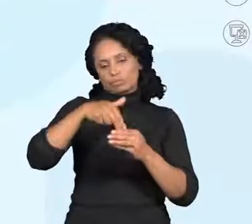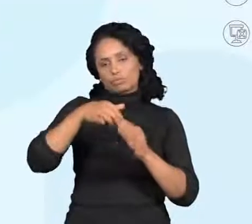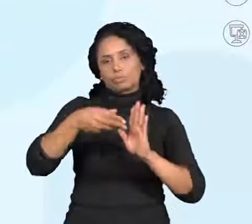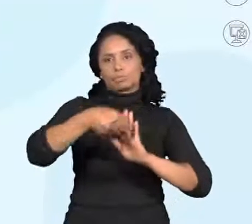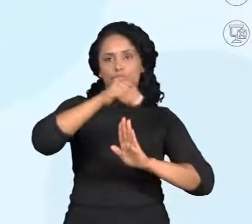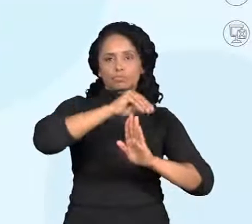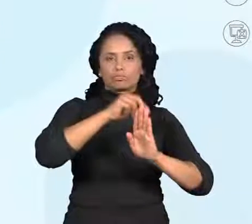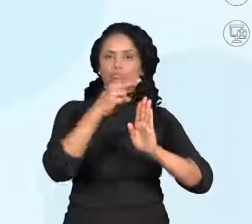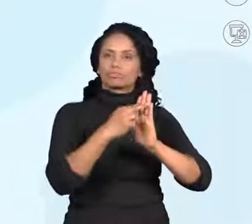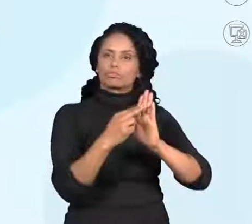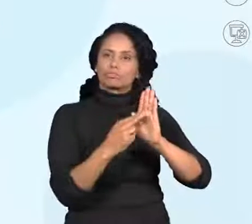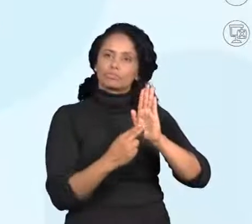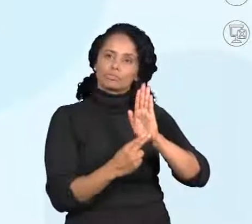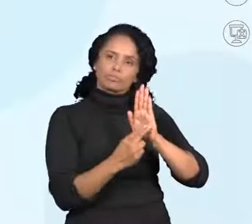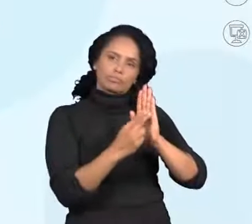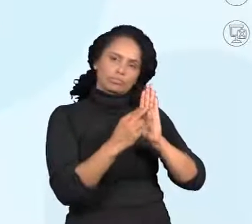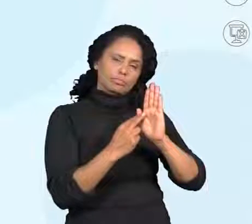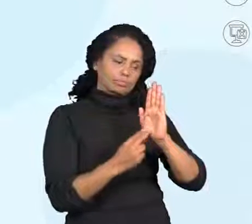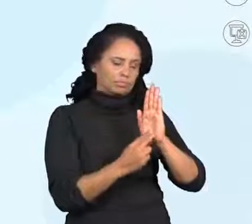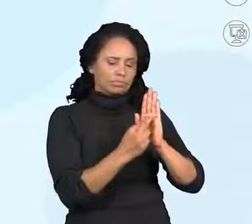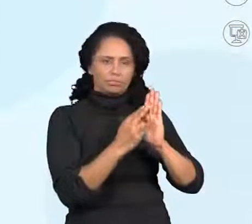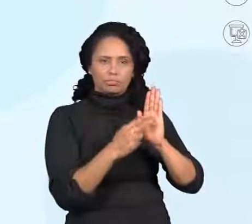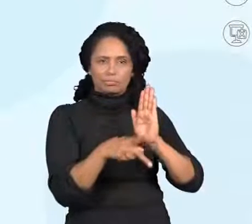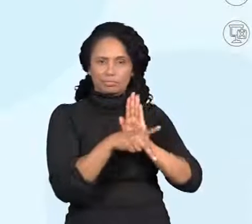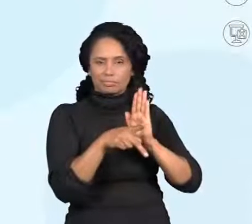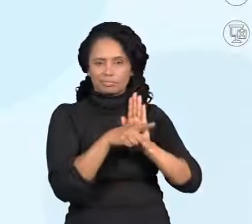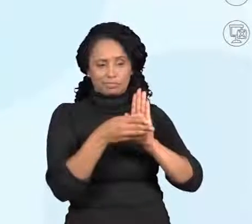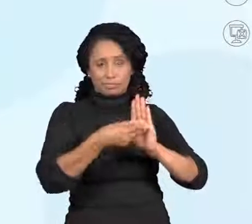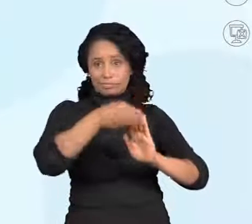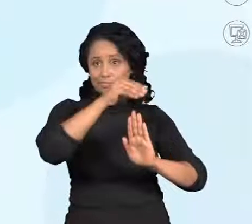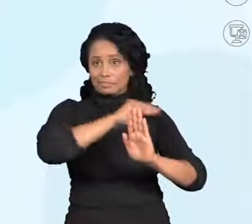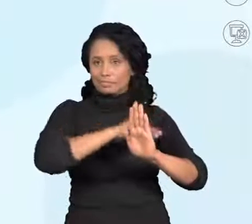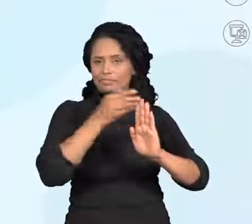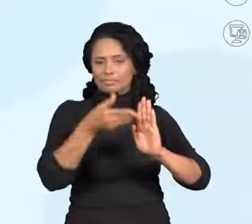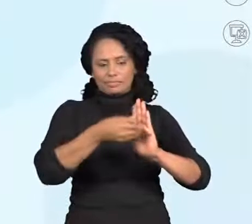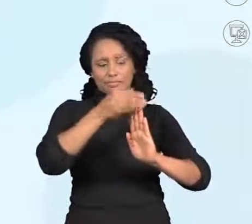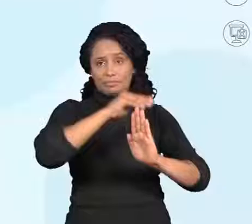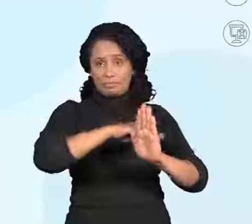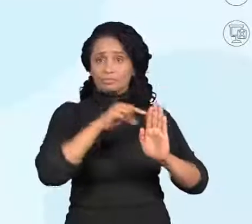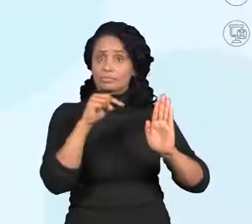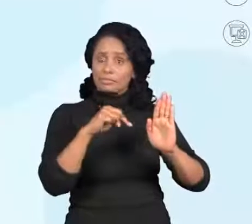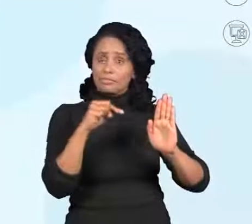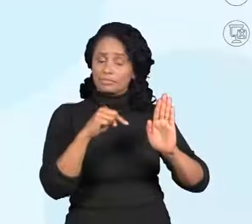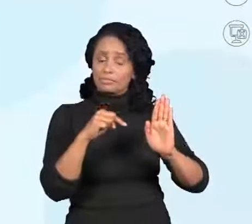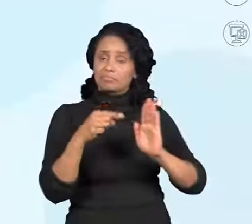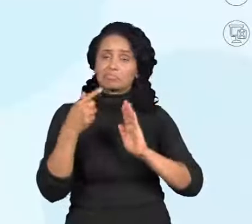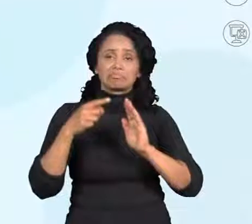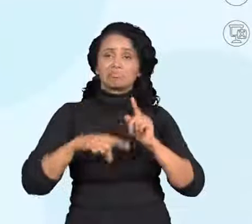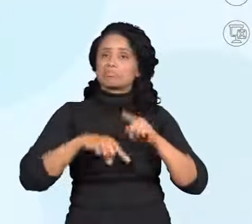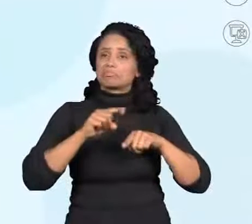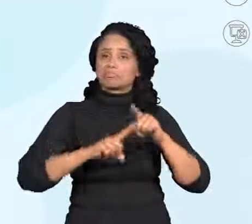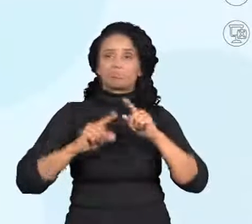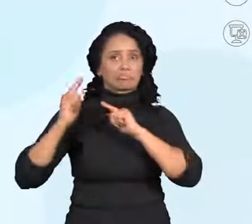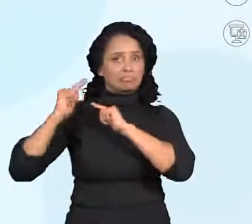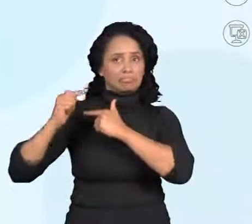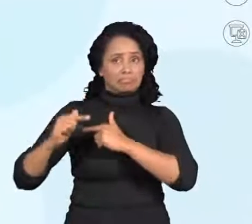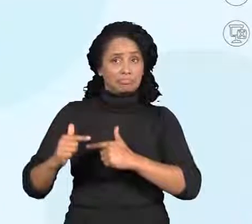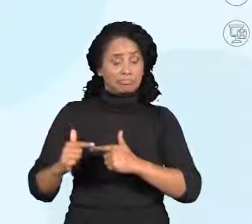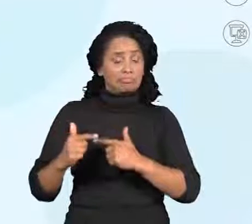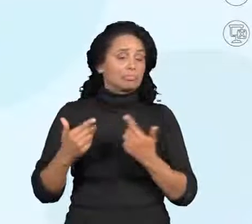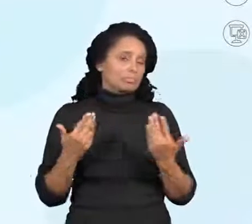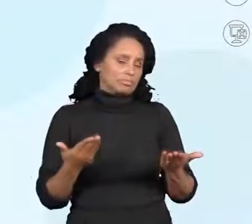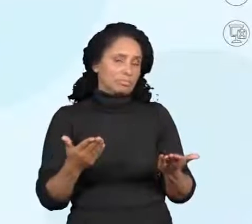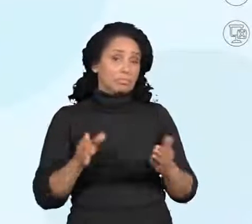usar uma pintura de tela, a gente está usando um material tradicional. Certo. E aí a